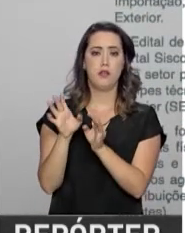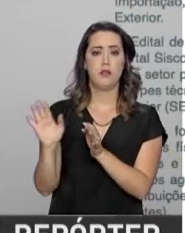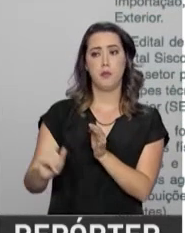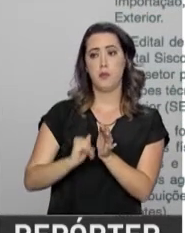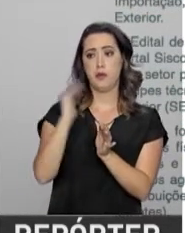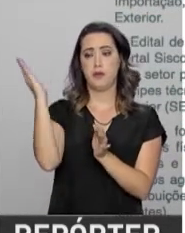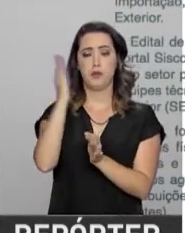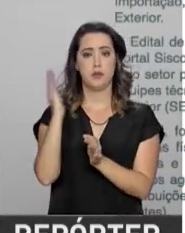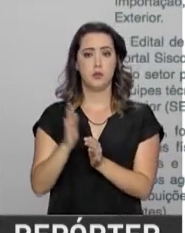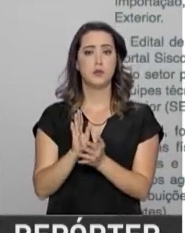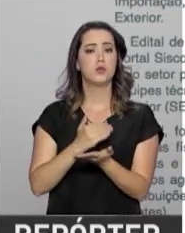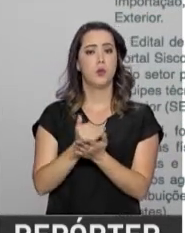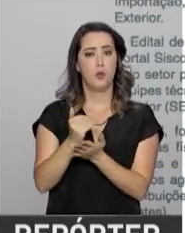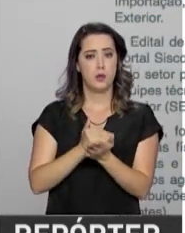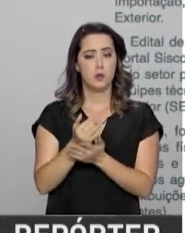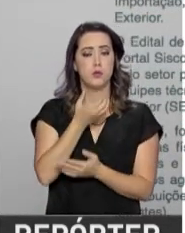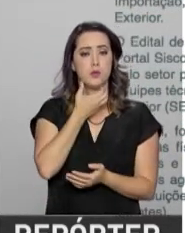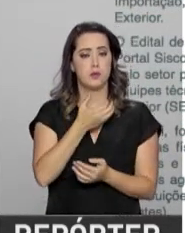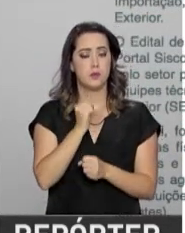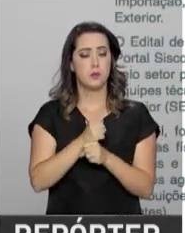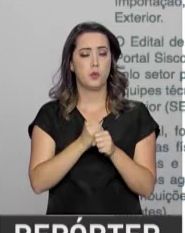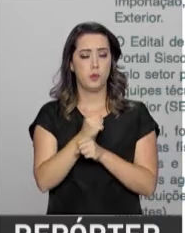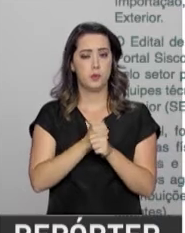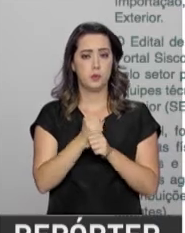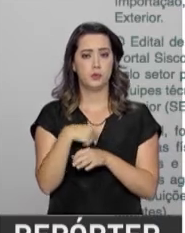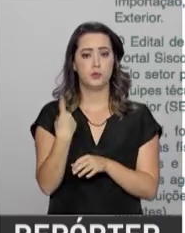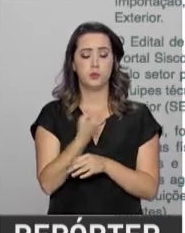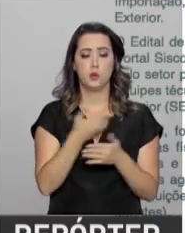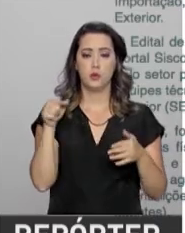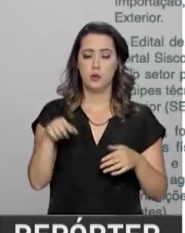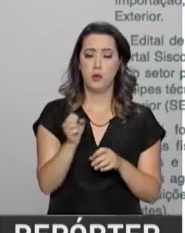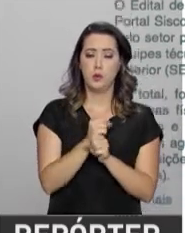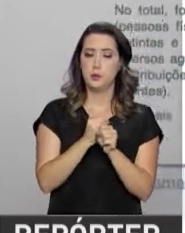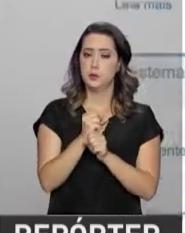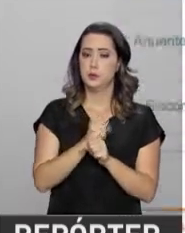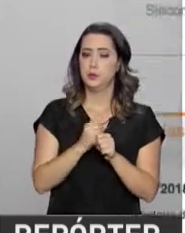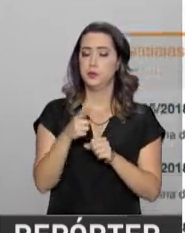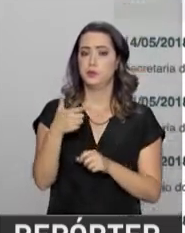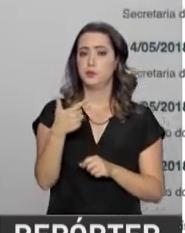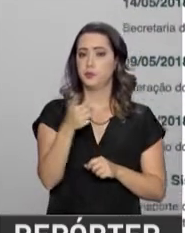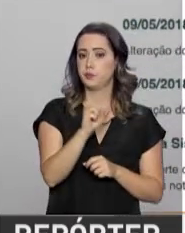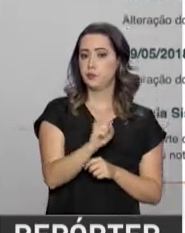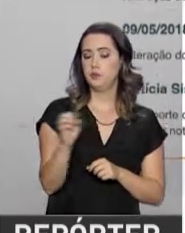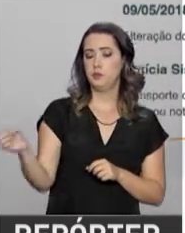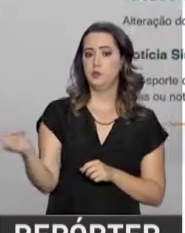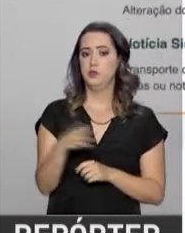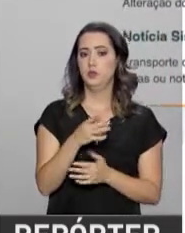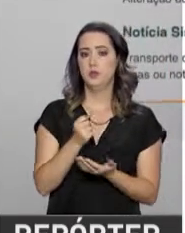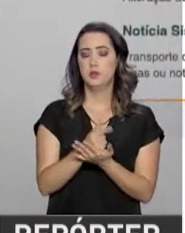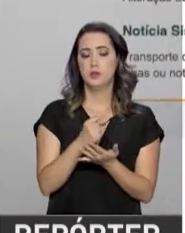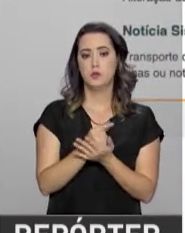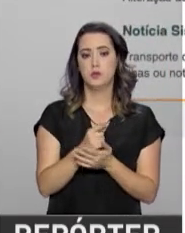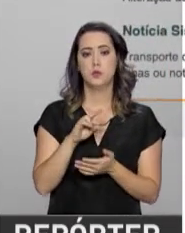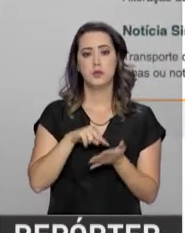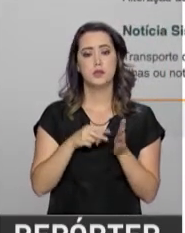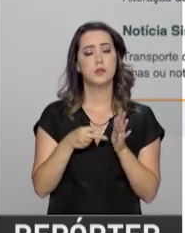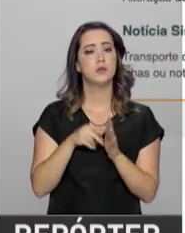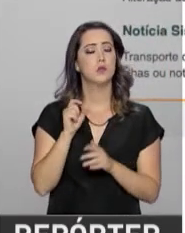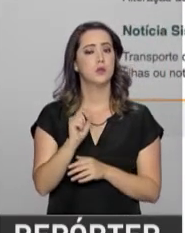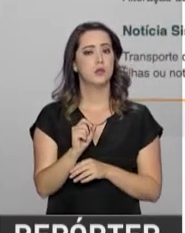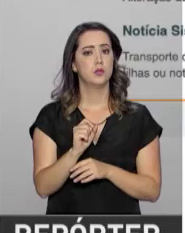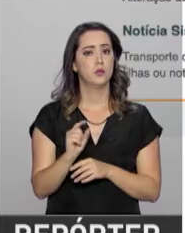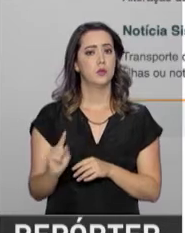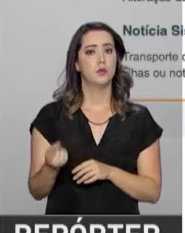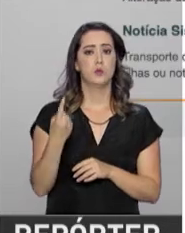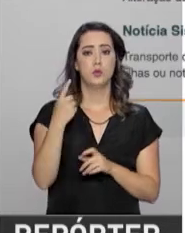está em funcionamento desde dezembro do ano passado estamos agora em 2018 implementando nova importação o que isso quer dizer